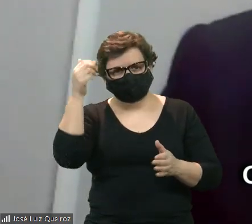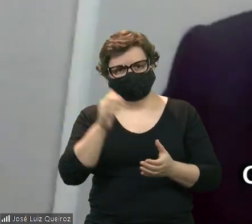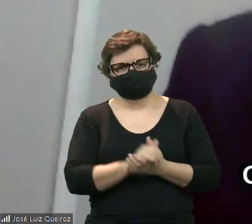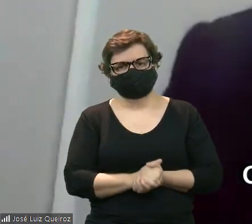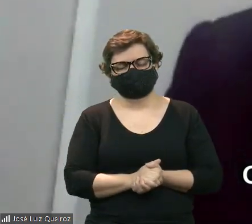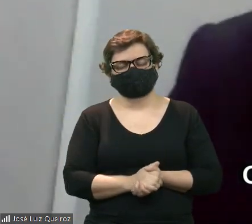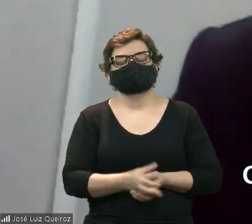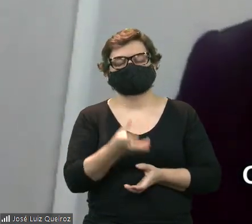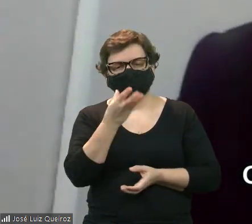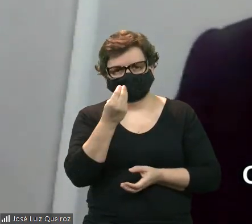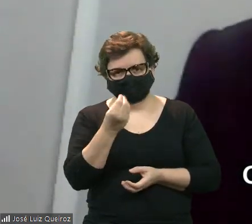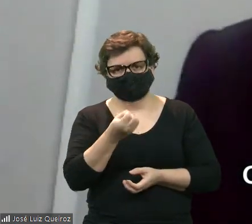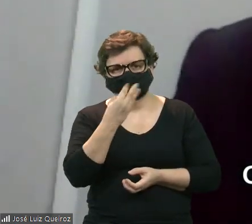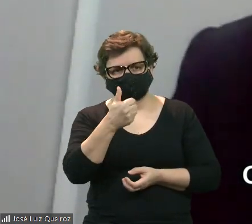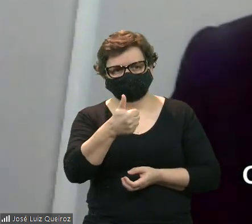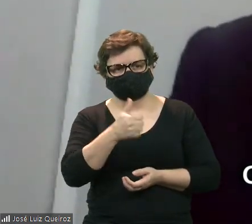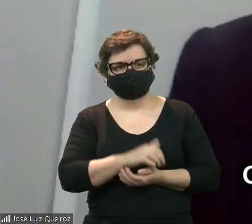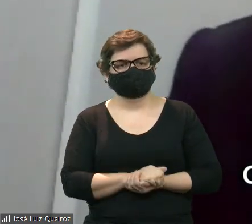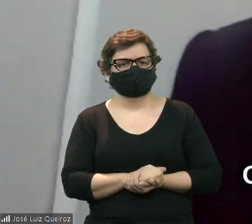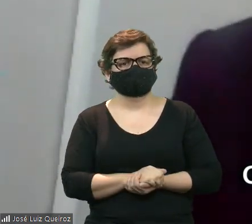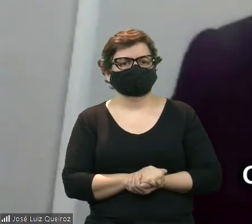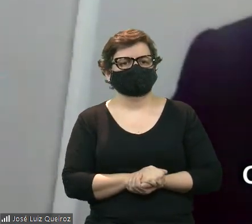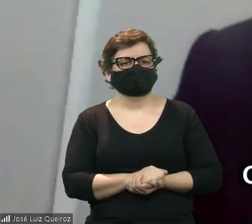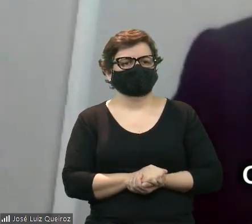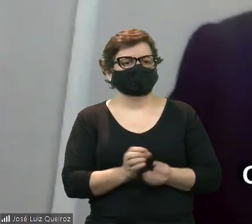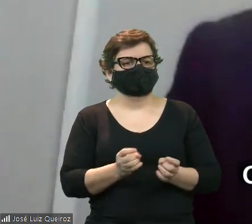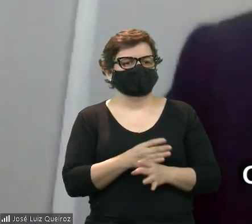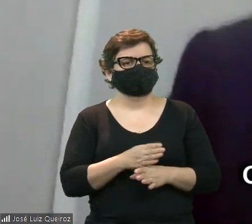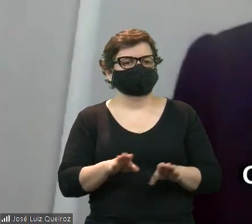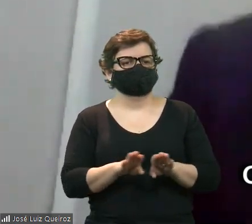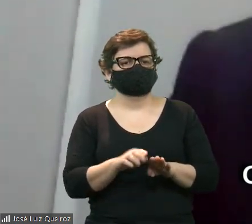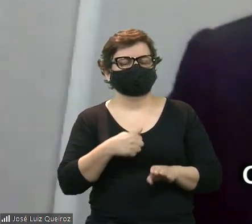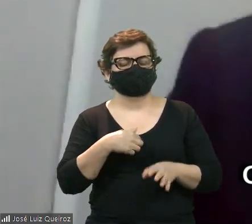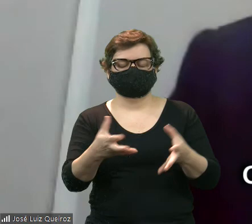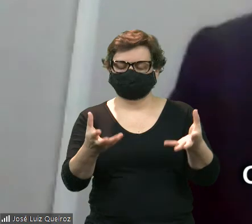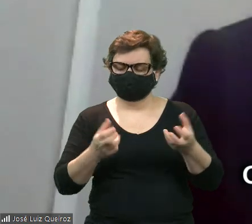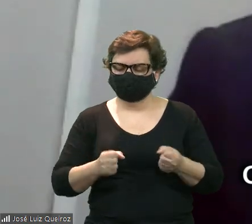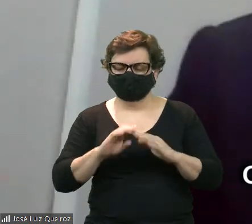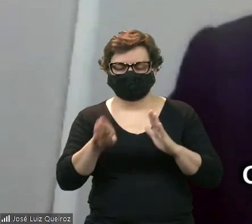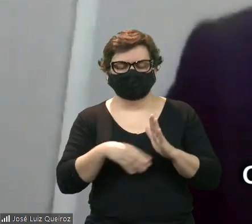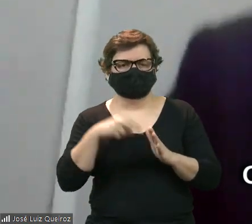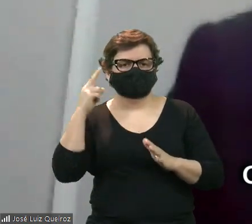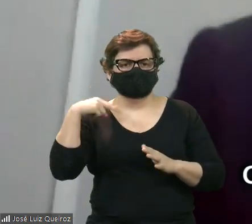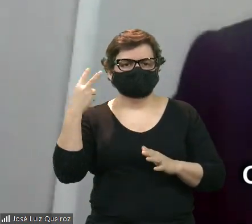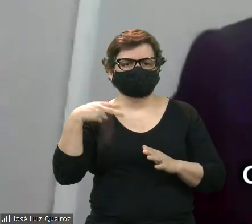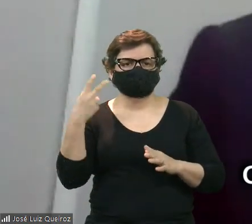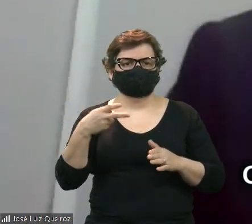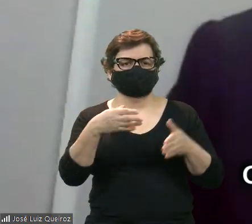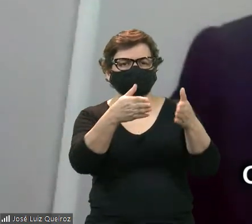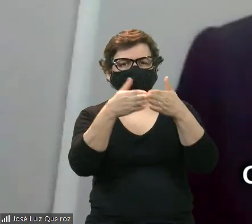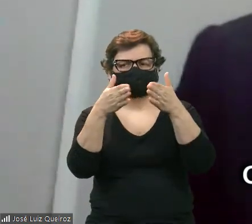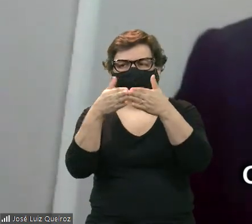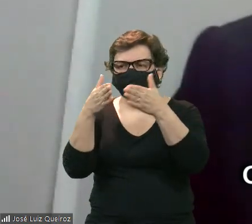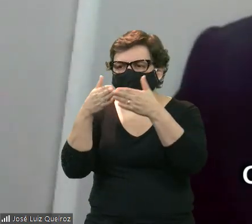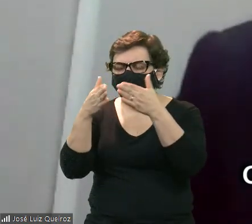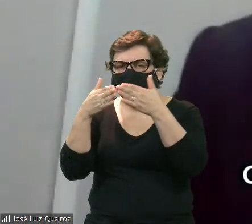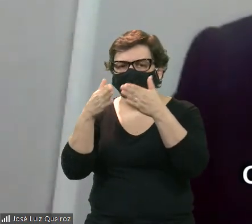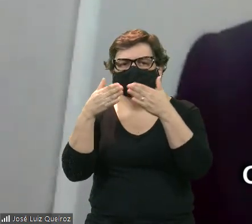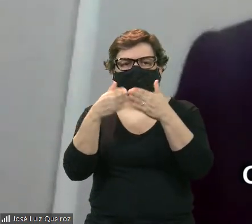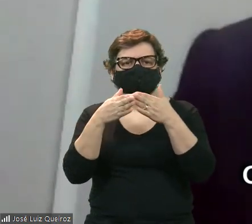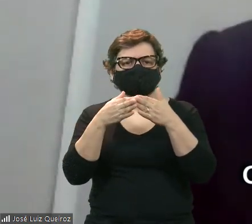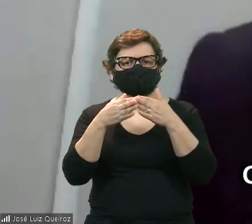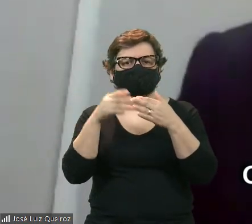absolutamente positiva a sessão. E, por fim, presidente, eu tenho recebido de todos os vereadores também apelo de diversos marilenses